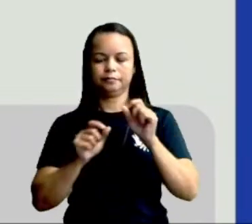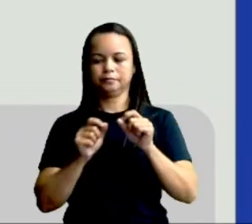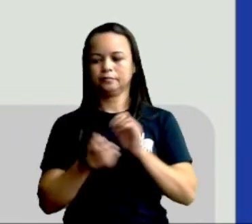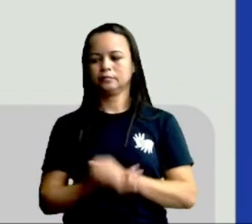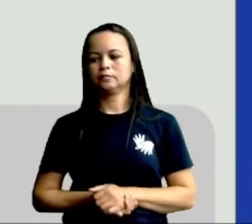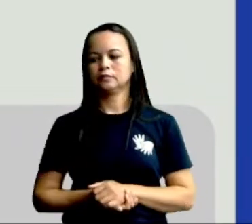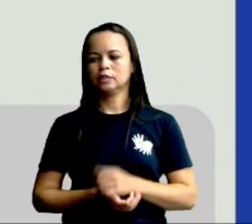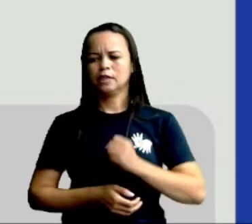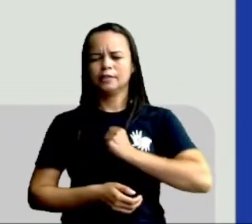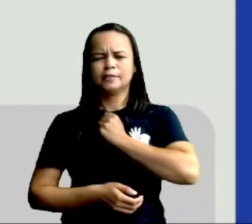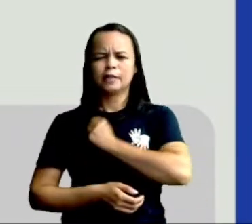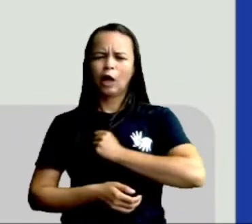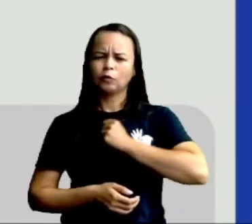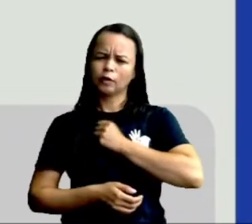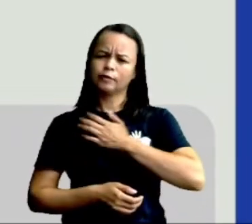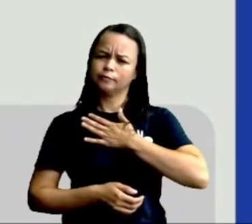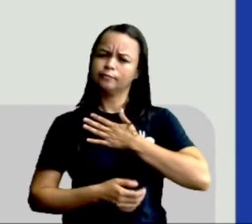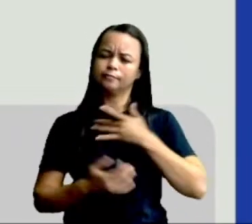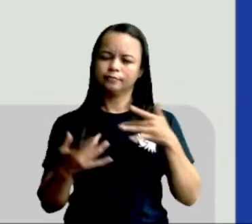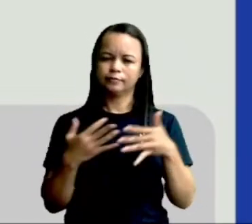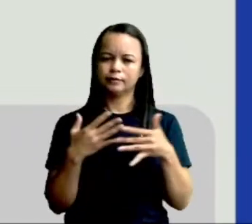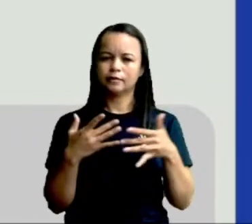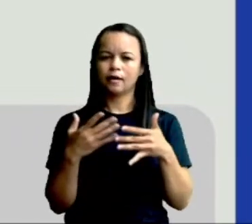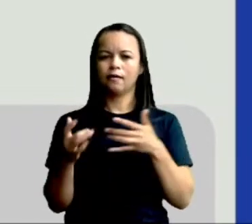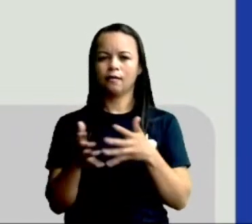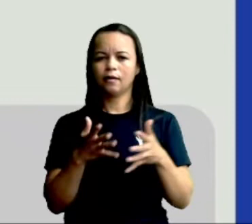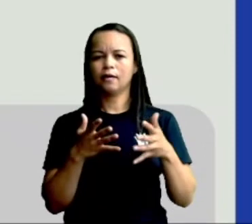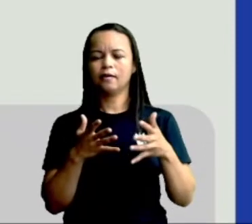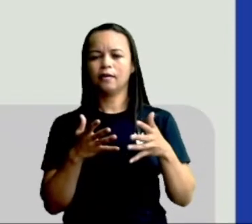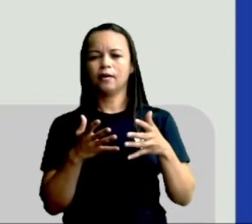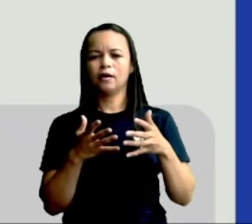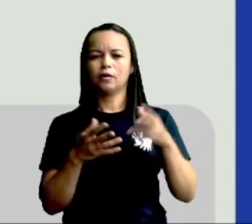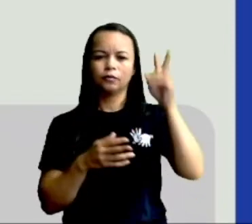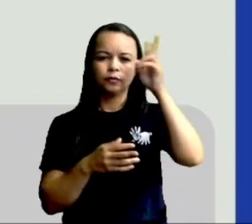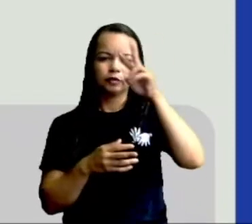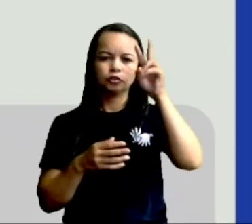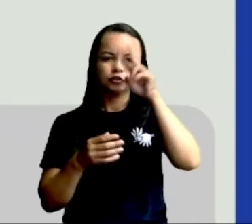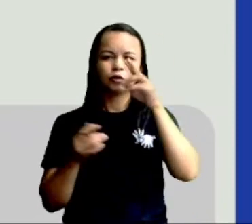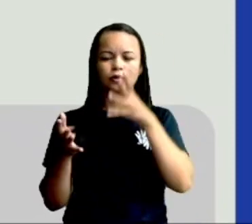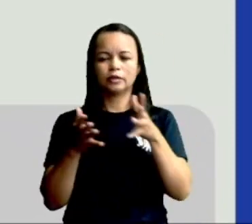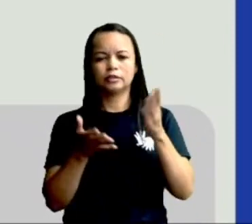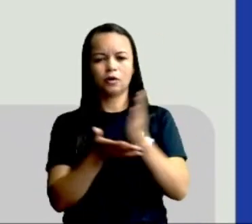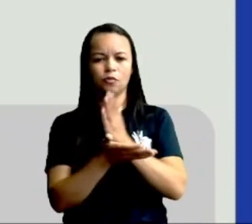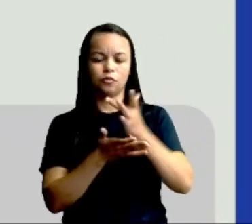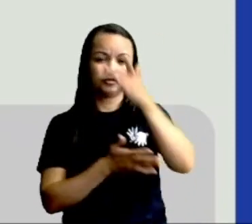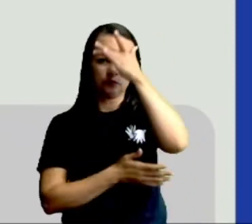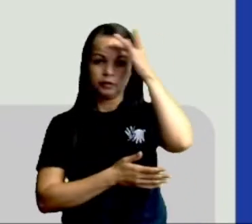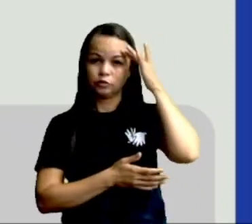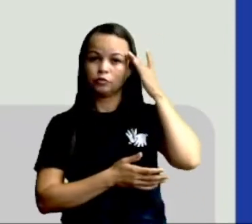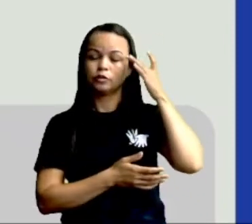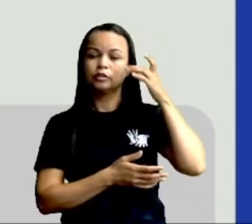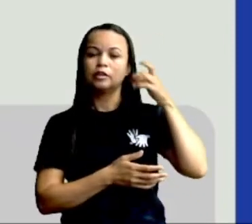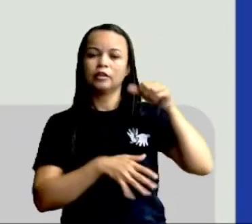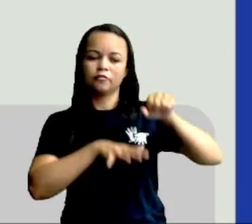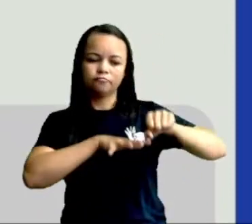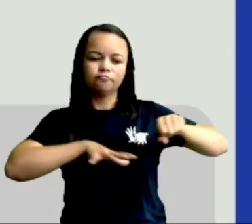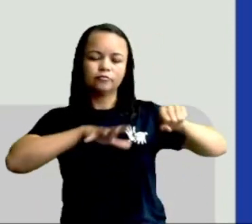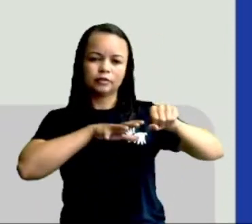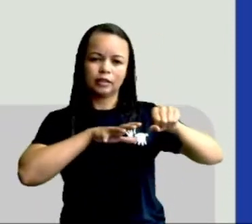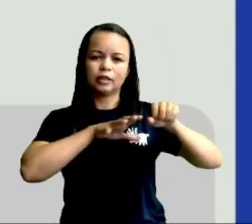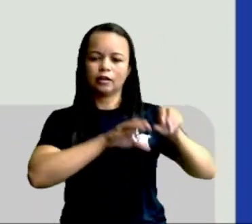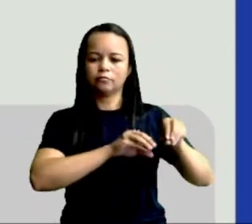assim Saudades da minha terra conta a história de umas de um as pessoas que moravam no sertão E aí eles foram